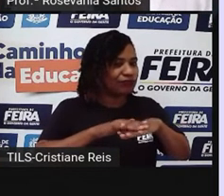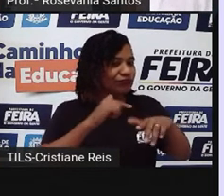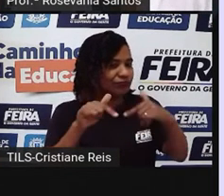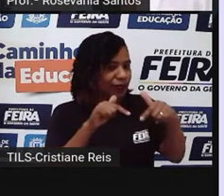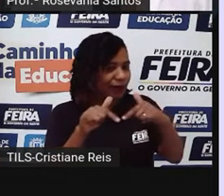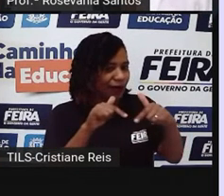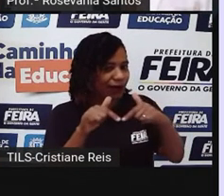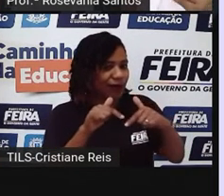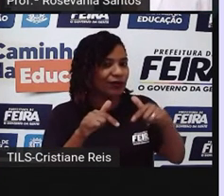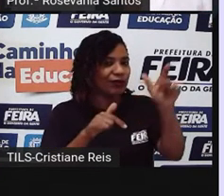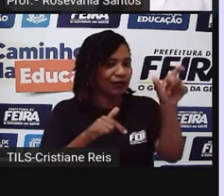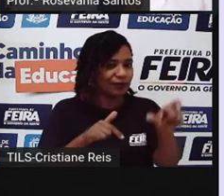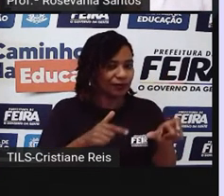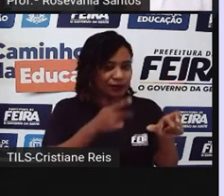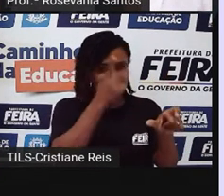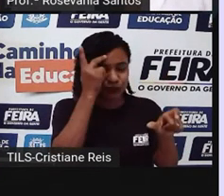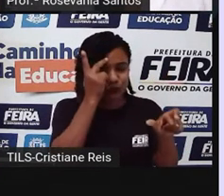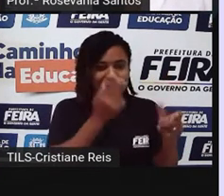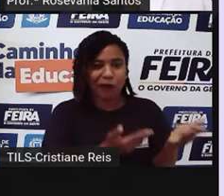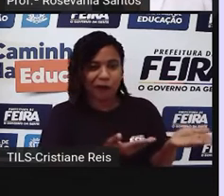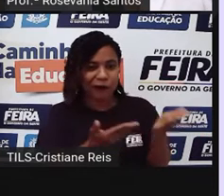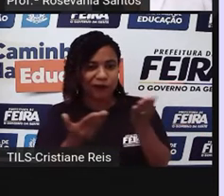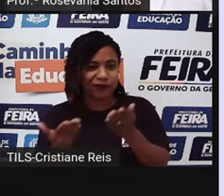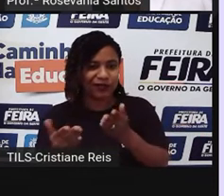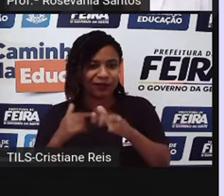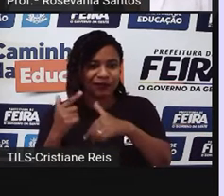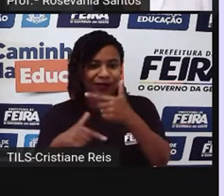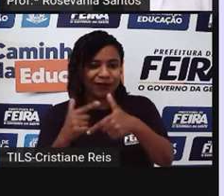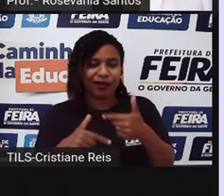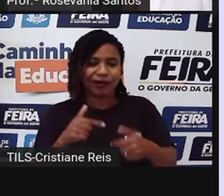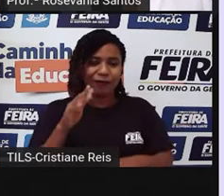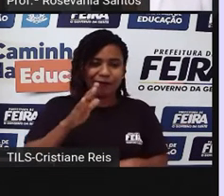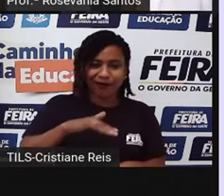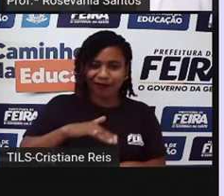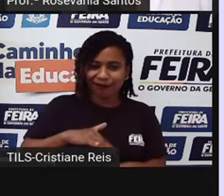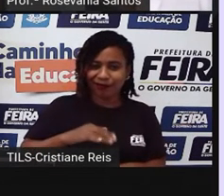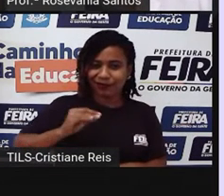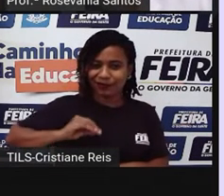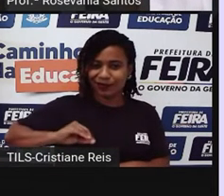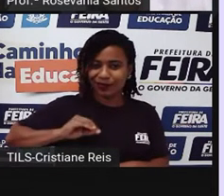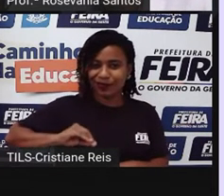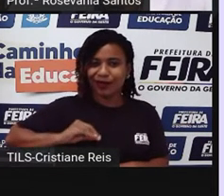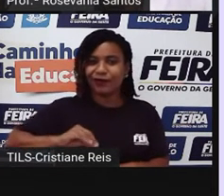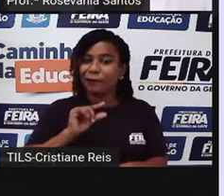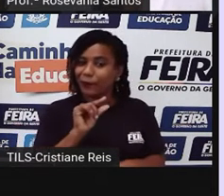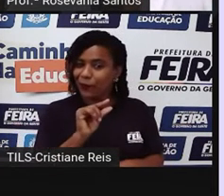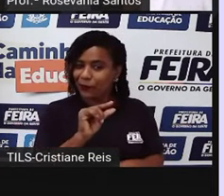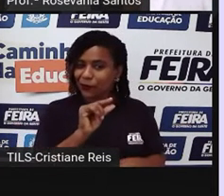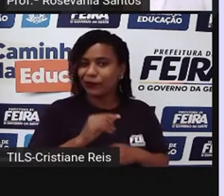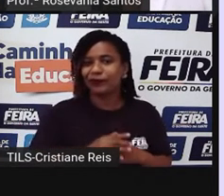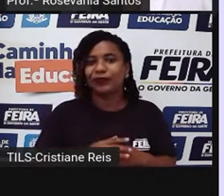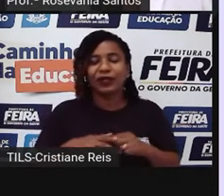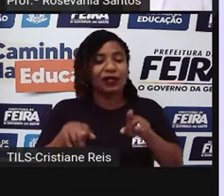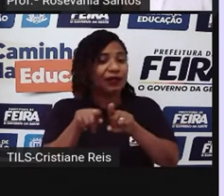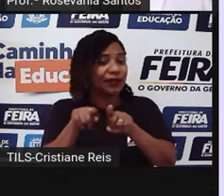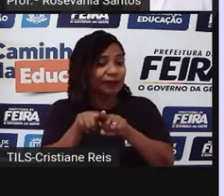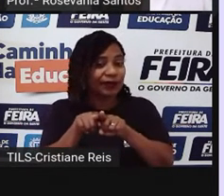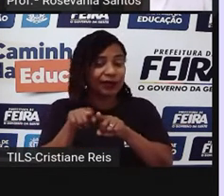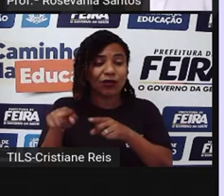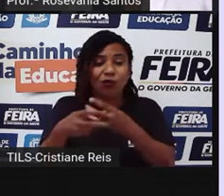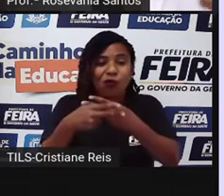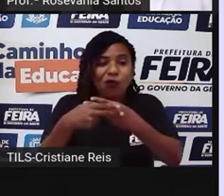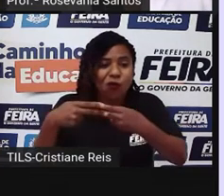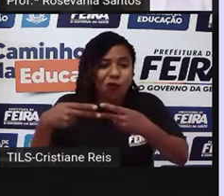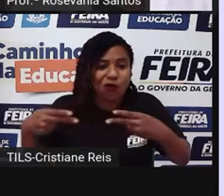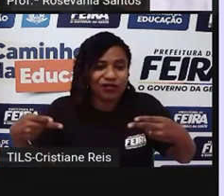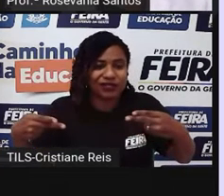buscar uma matéria-prima em que você não tivesse tanta preocupação, assim, às vezes, com as leis ambientais. Foram buscar locais